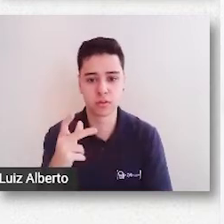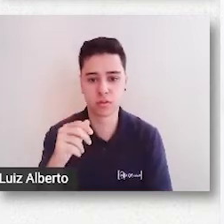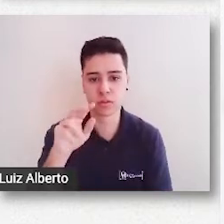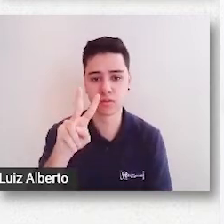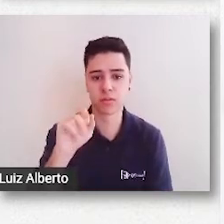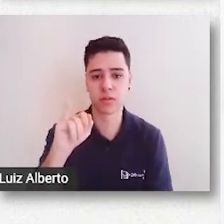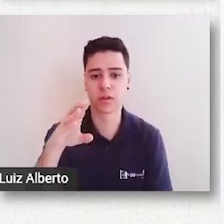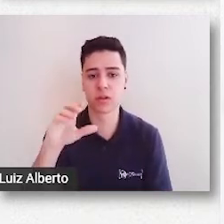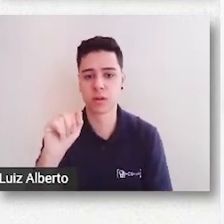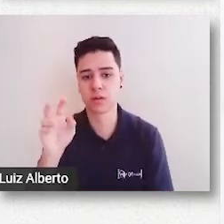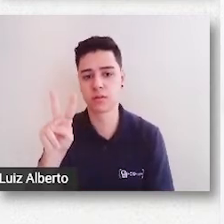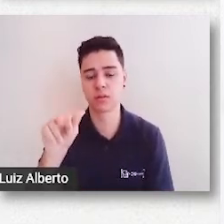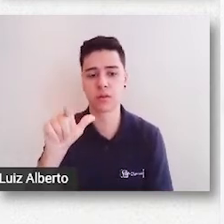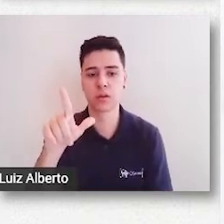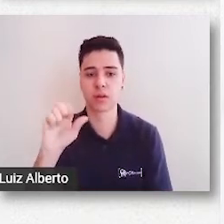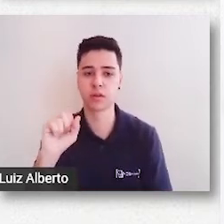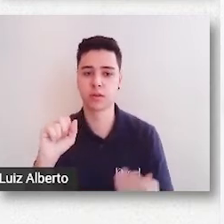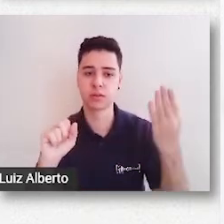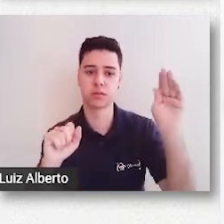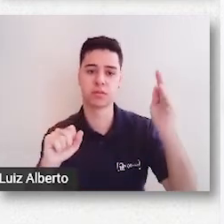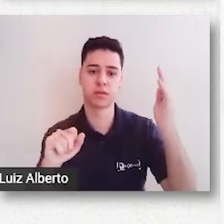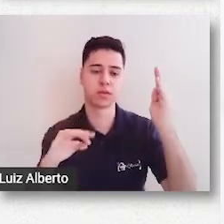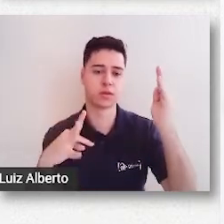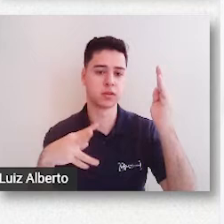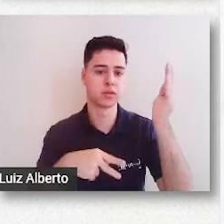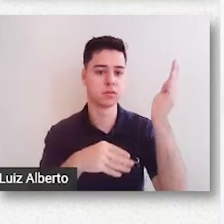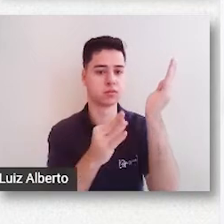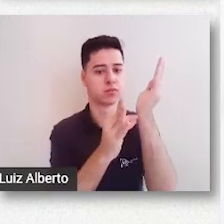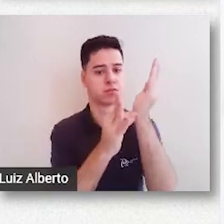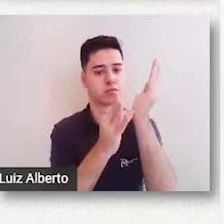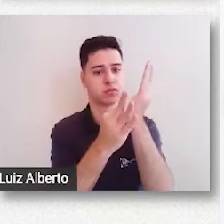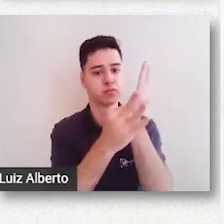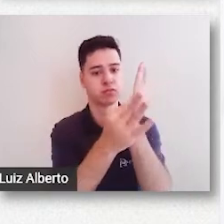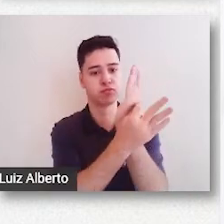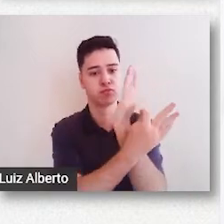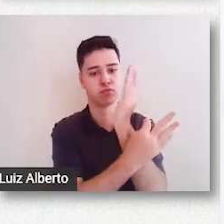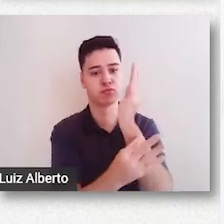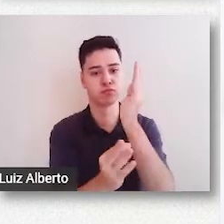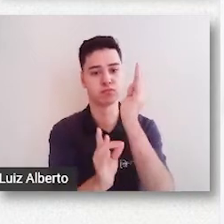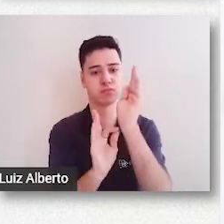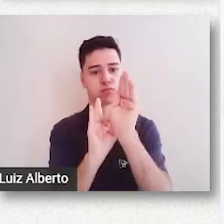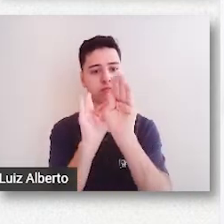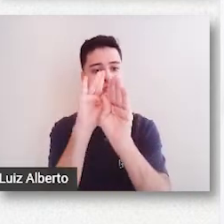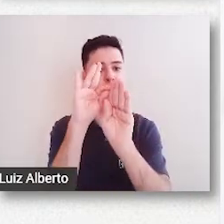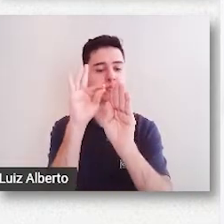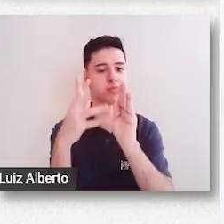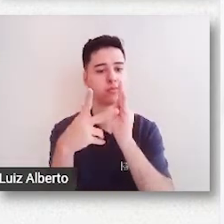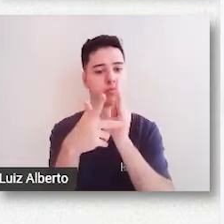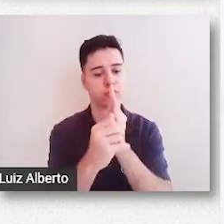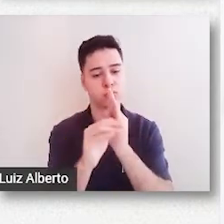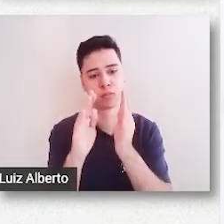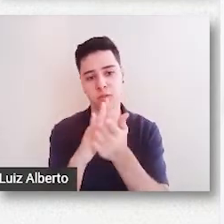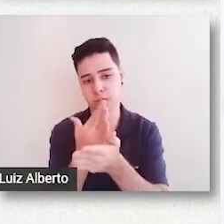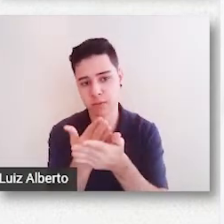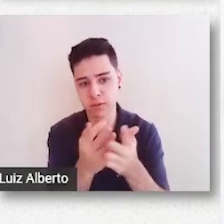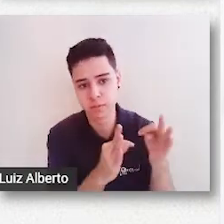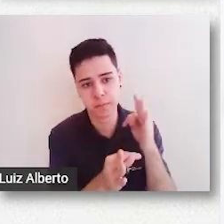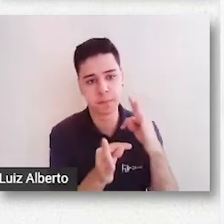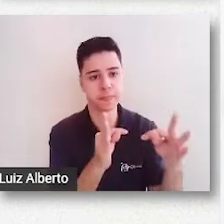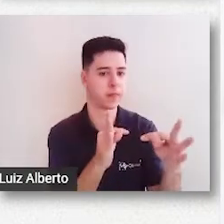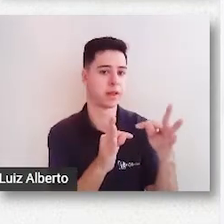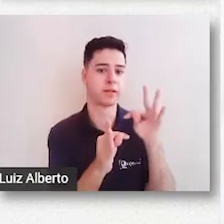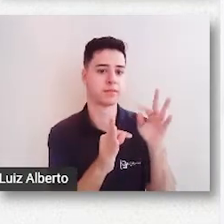É uma madeira ainda policromada, né, que ainda é feita um pouco com essas técnicas